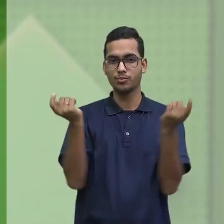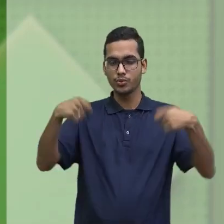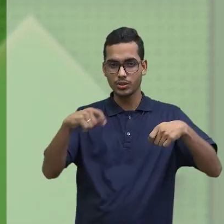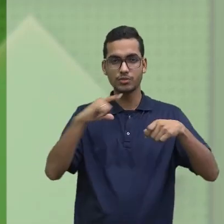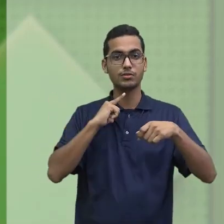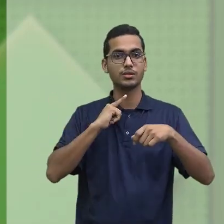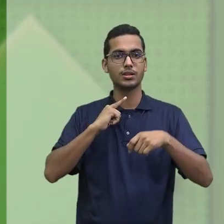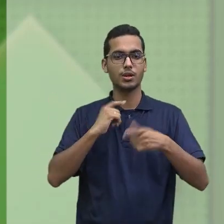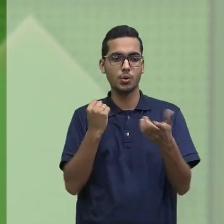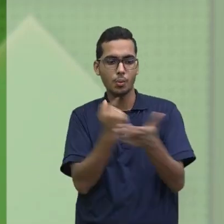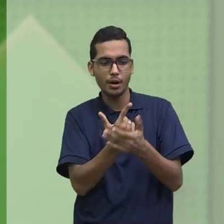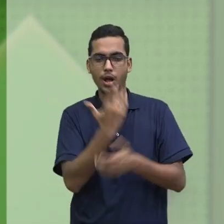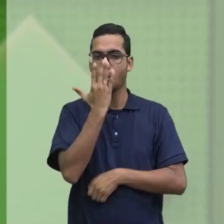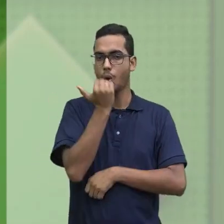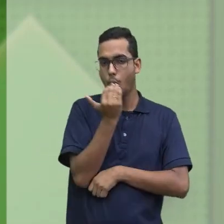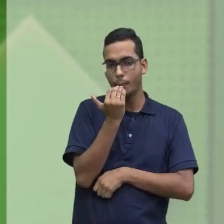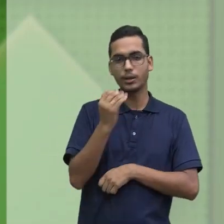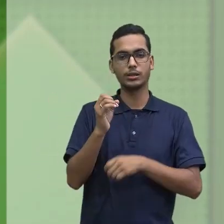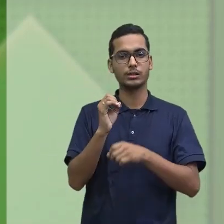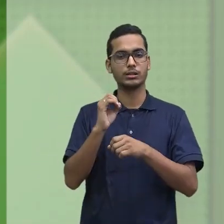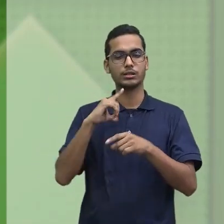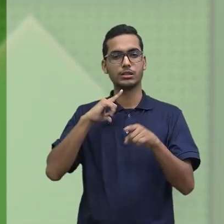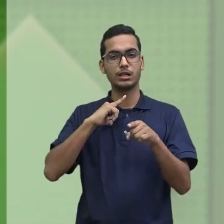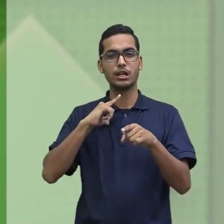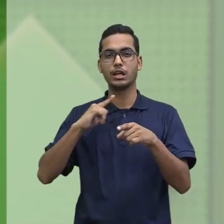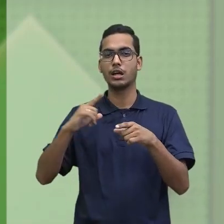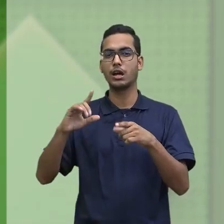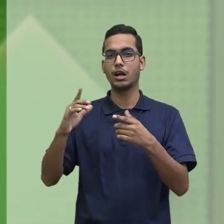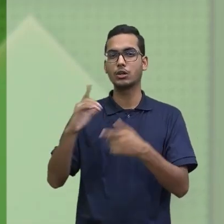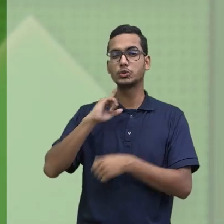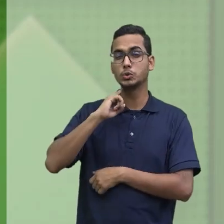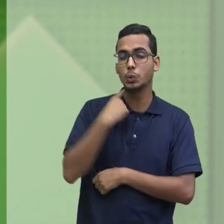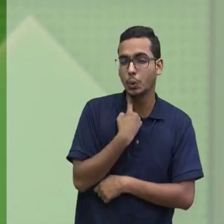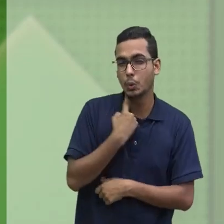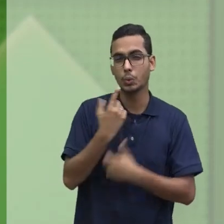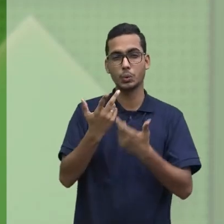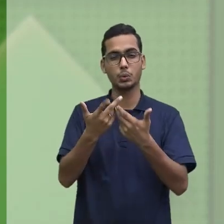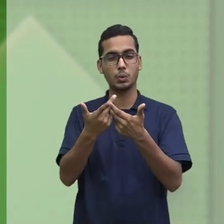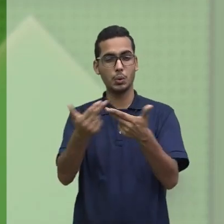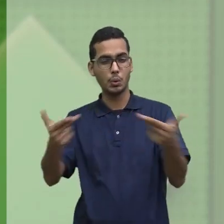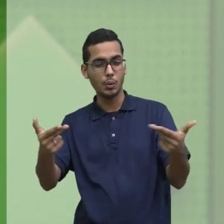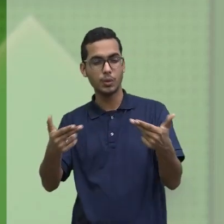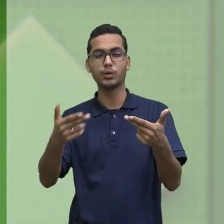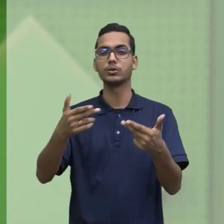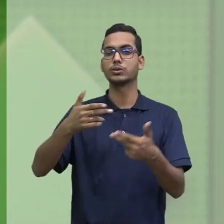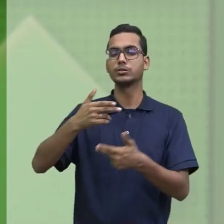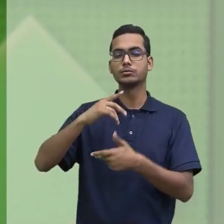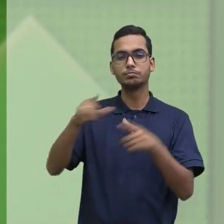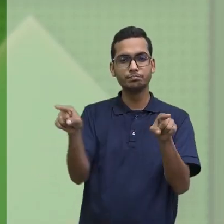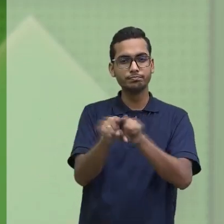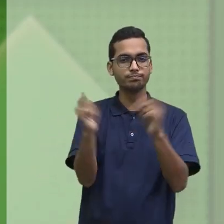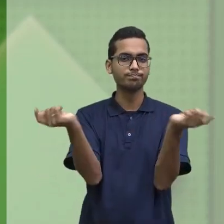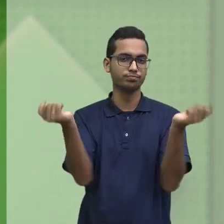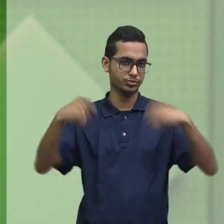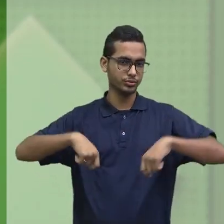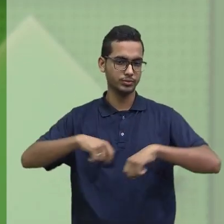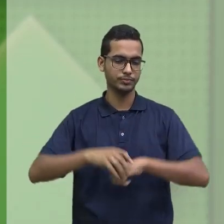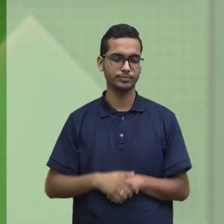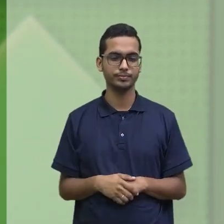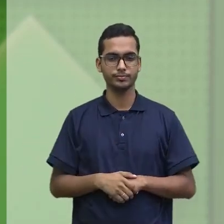vai afetar a nossa própria saúde, né? Então, imagina aí, por exemplo, latas, né? É muito comum a gente consumir